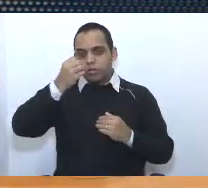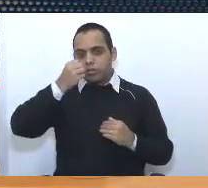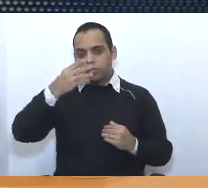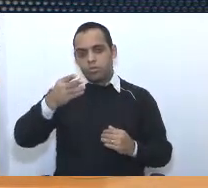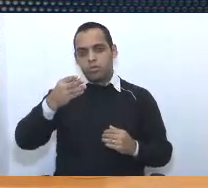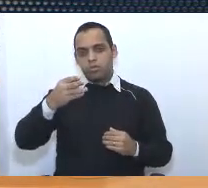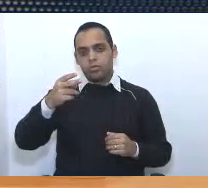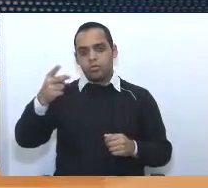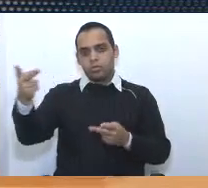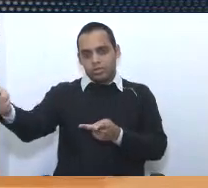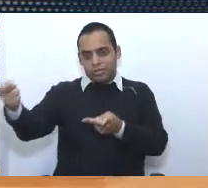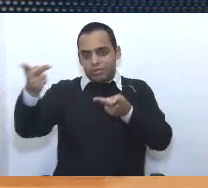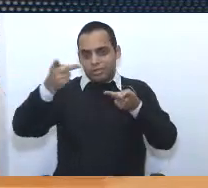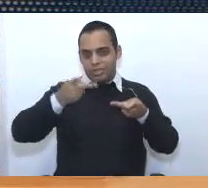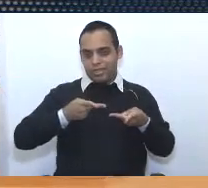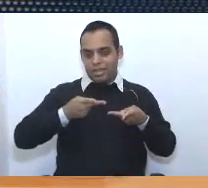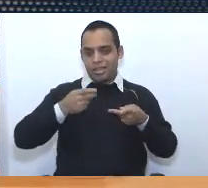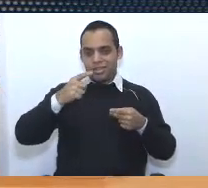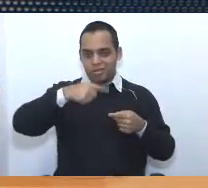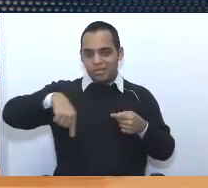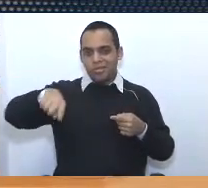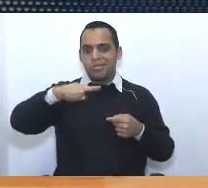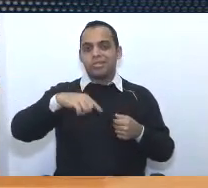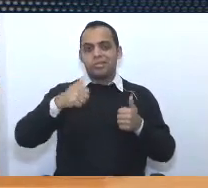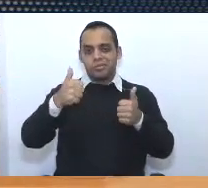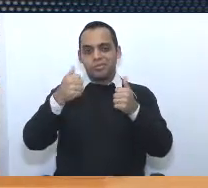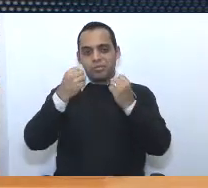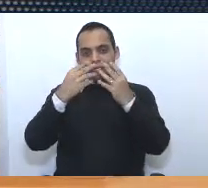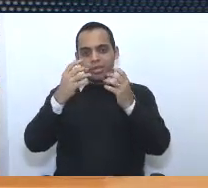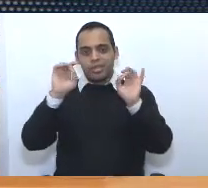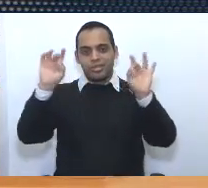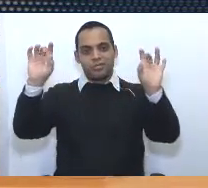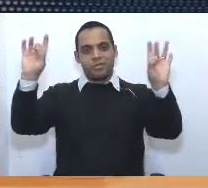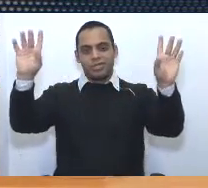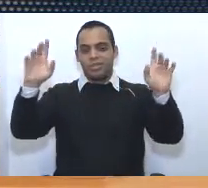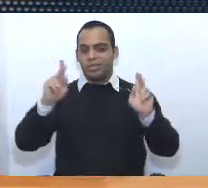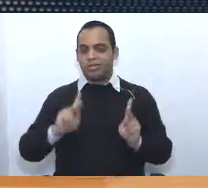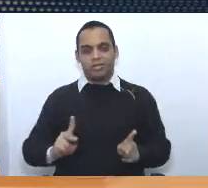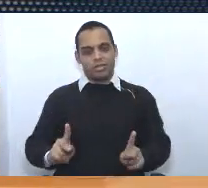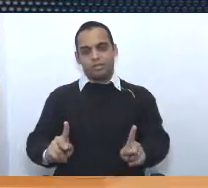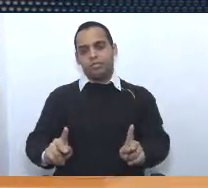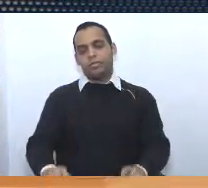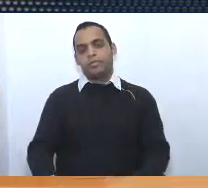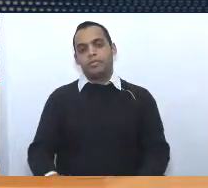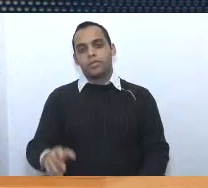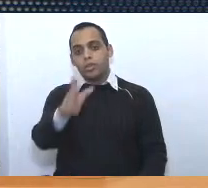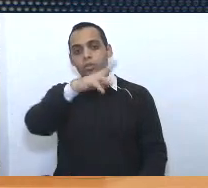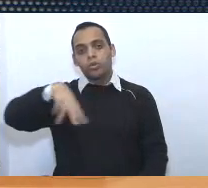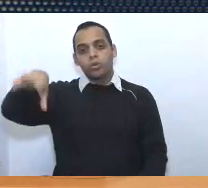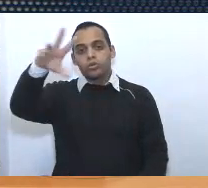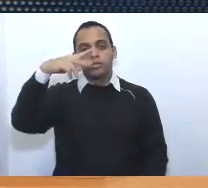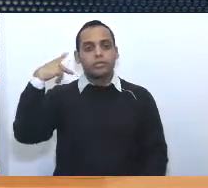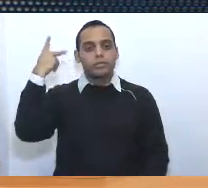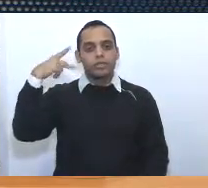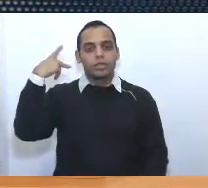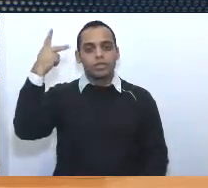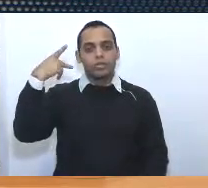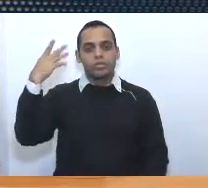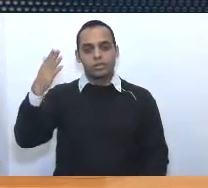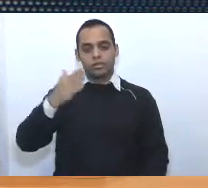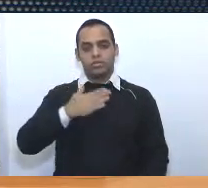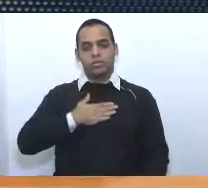agradável a sua visita com a demanda, sempre com demandas especiais. E eu queria dizer a todos os vereadores,